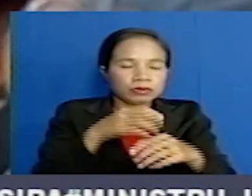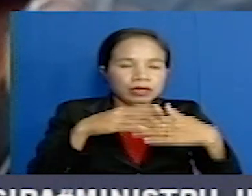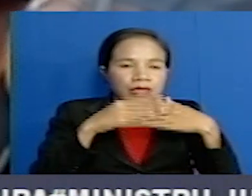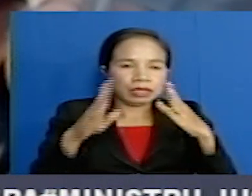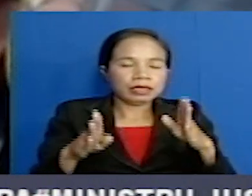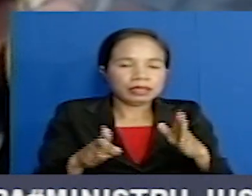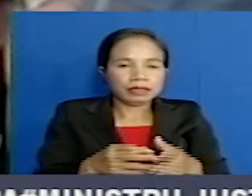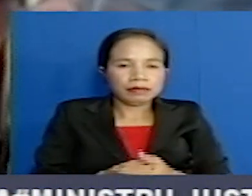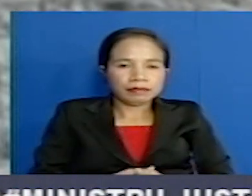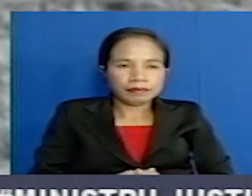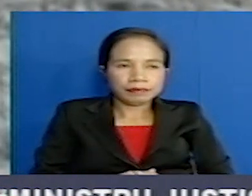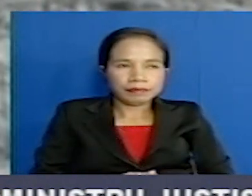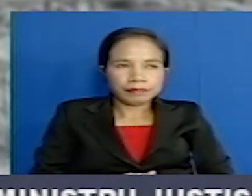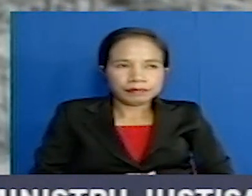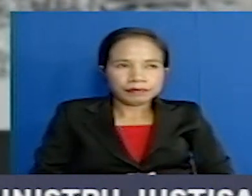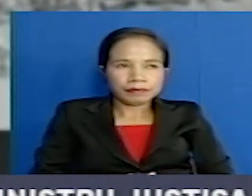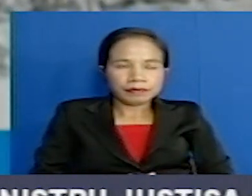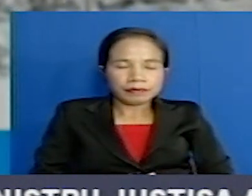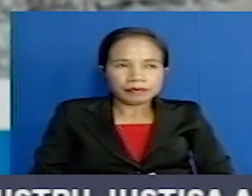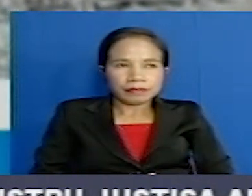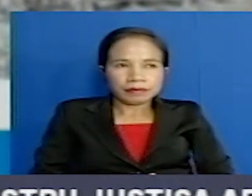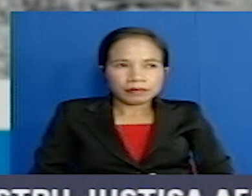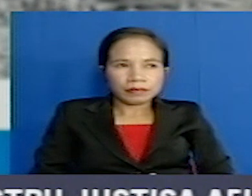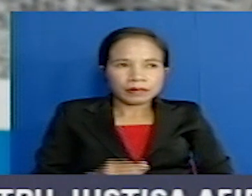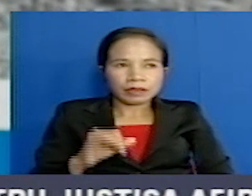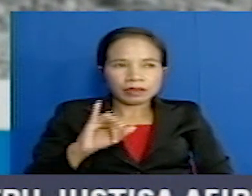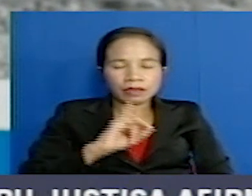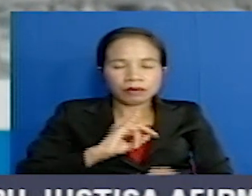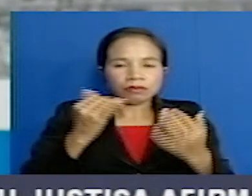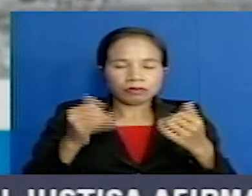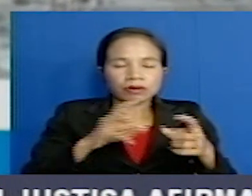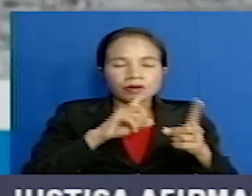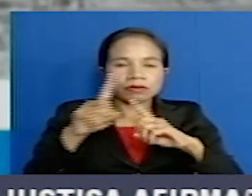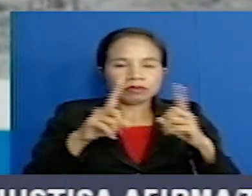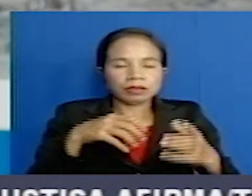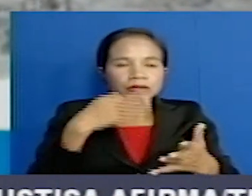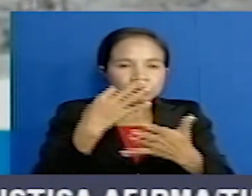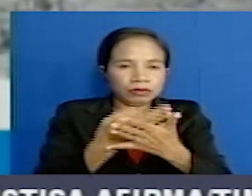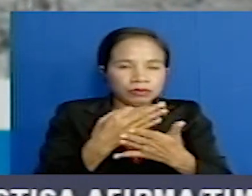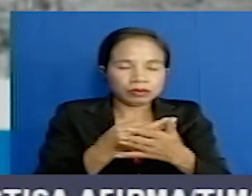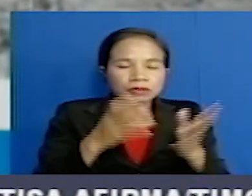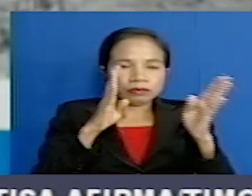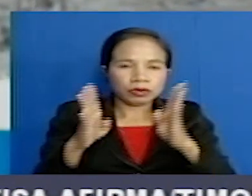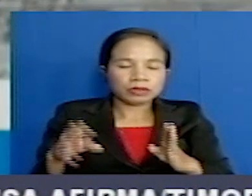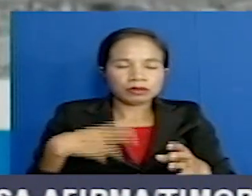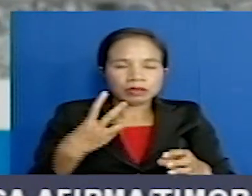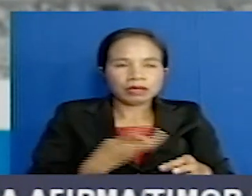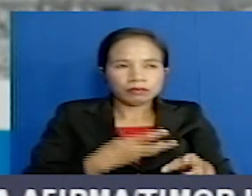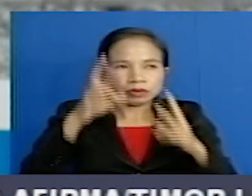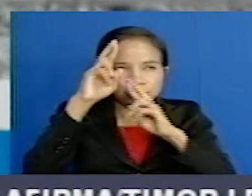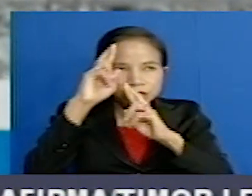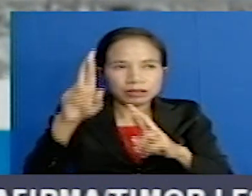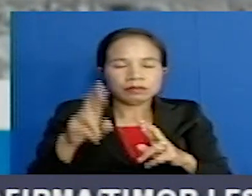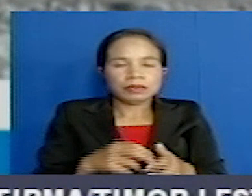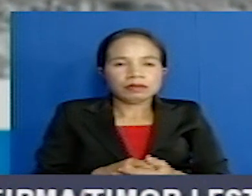autoridade competente. Sim, eu vou explicar que a despejo não é processo de nebeque, a mim eu respeito.